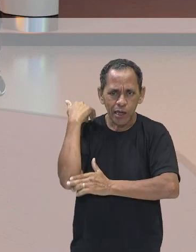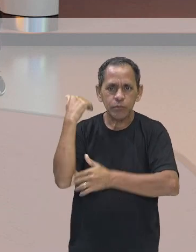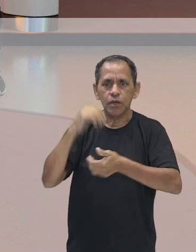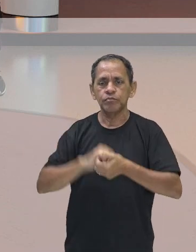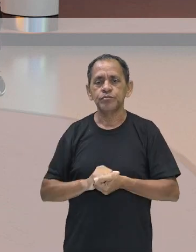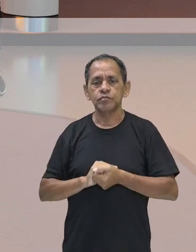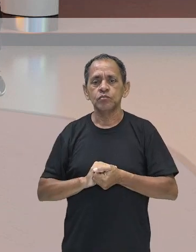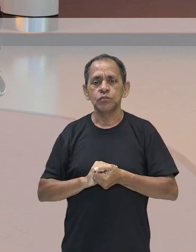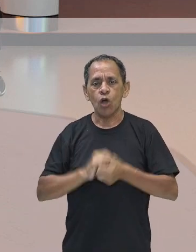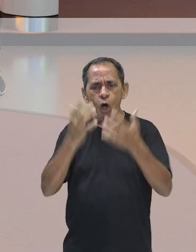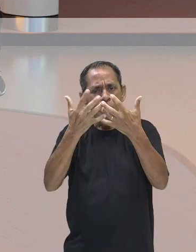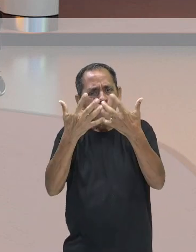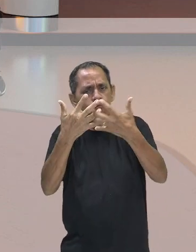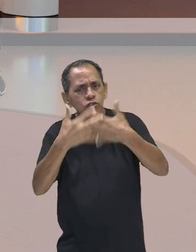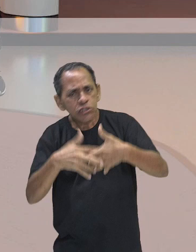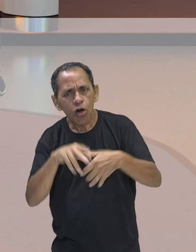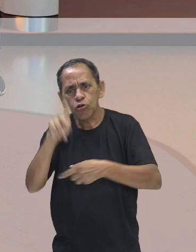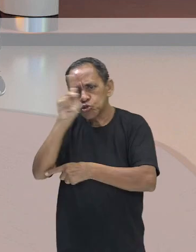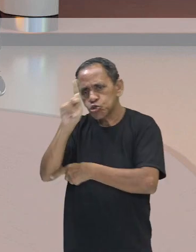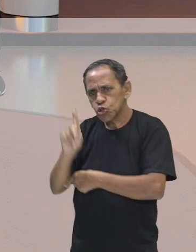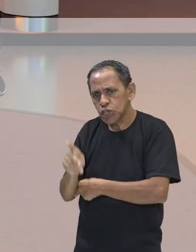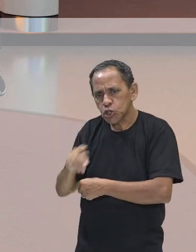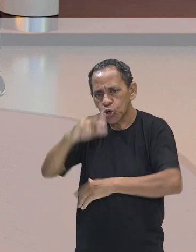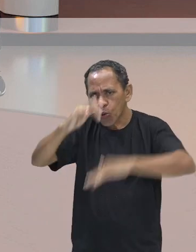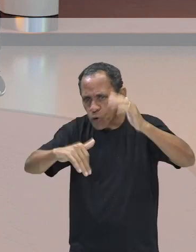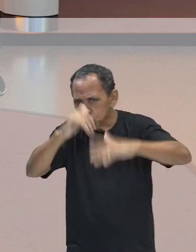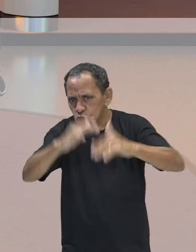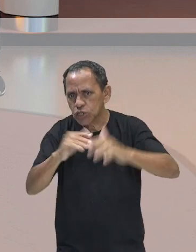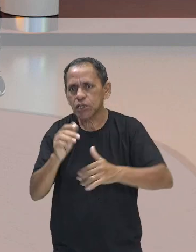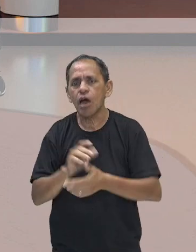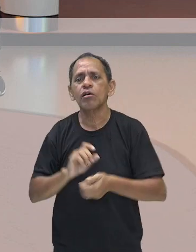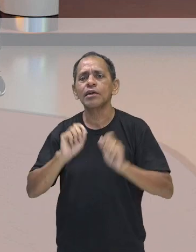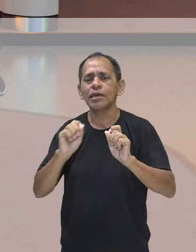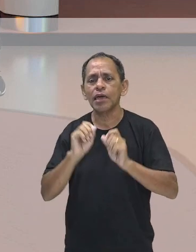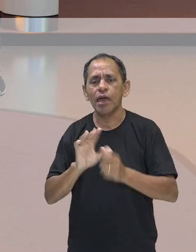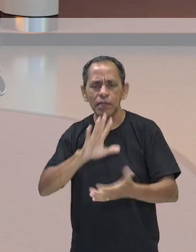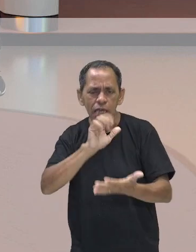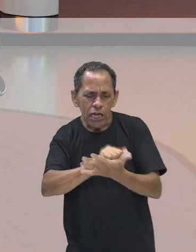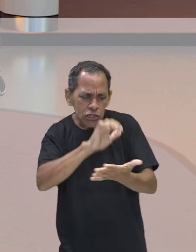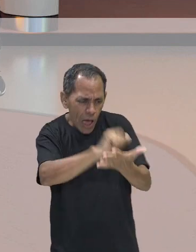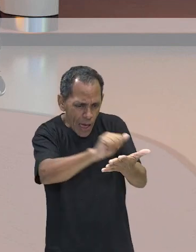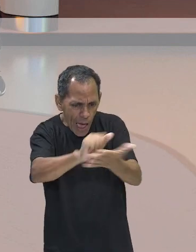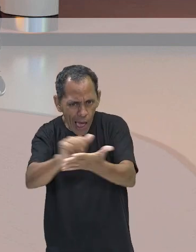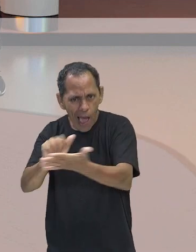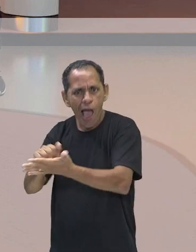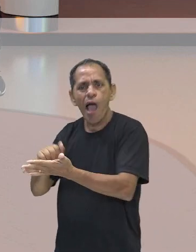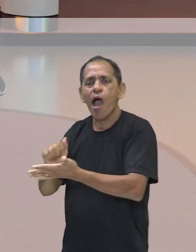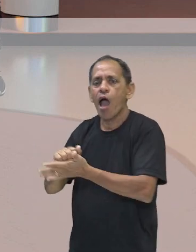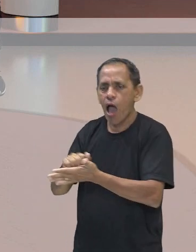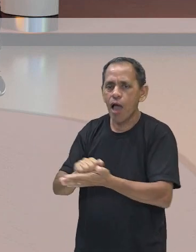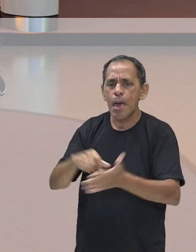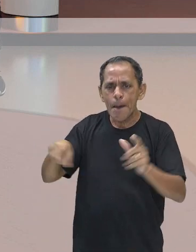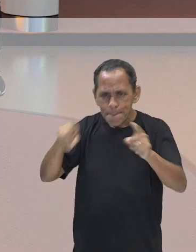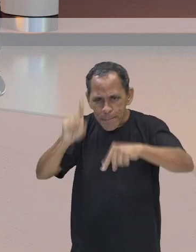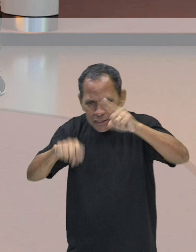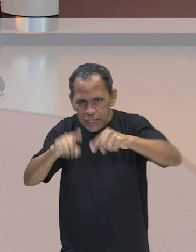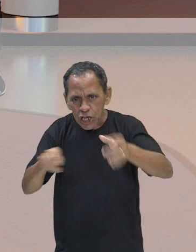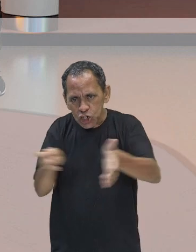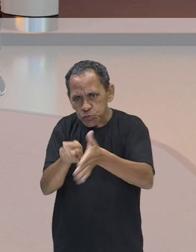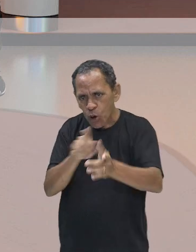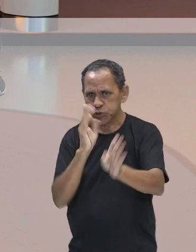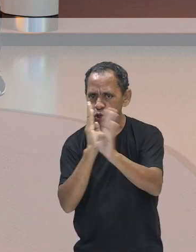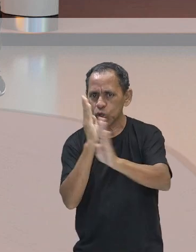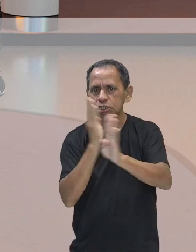esse, o trabalho do historiador é esse, catalogar vestígios, fontes históricas,